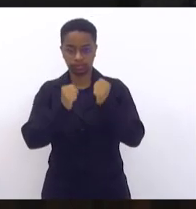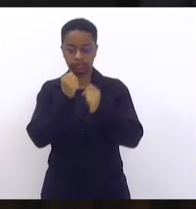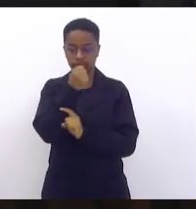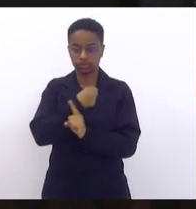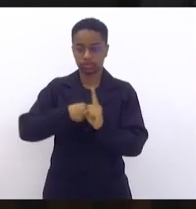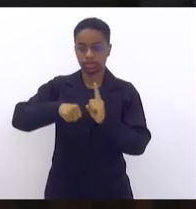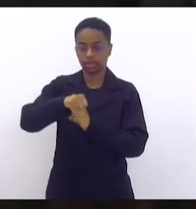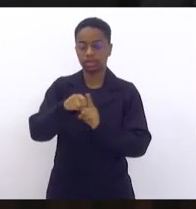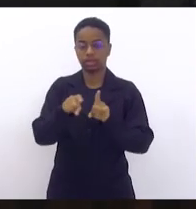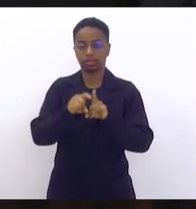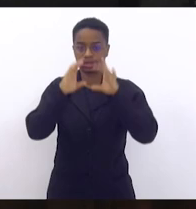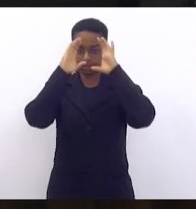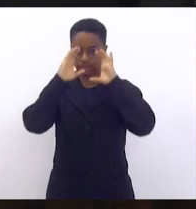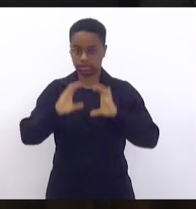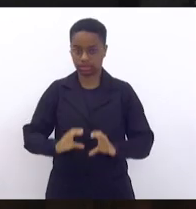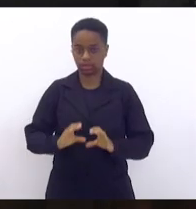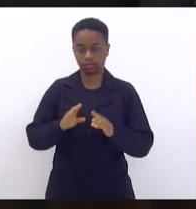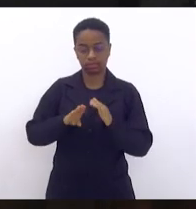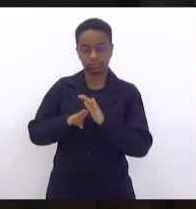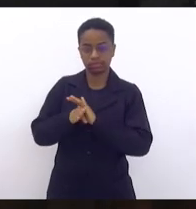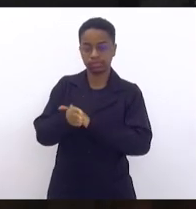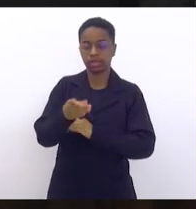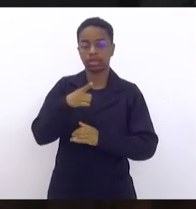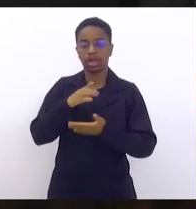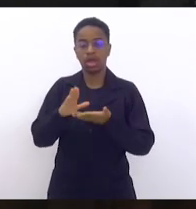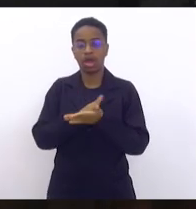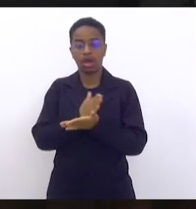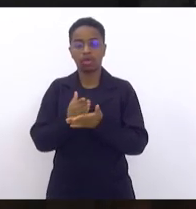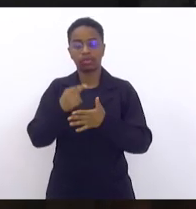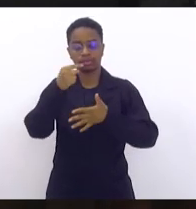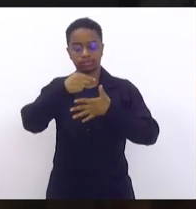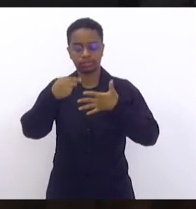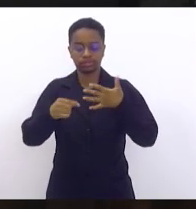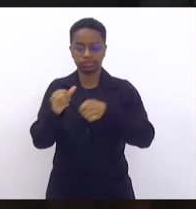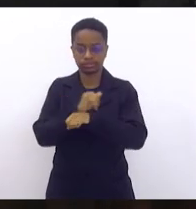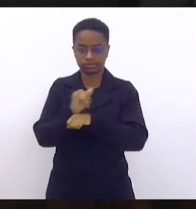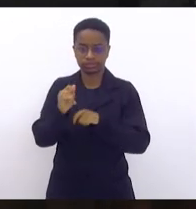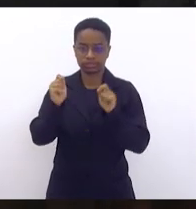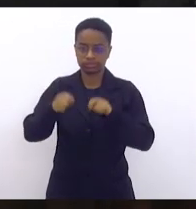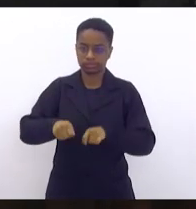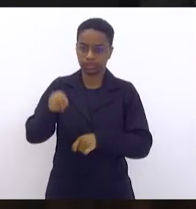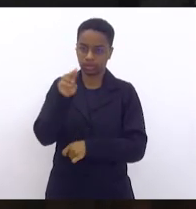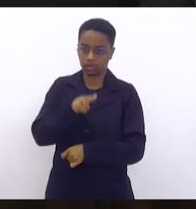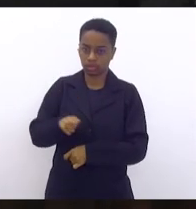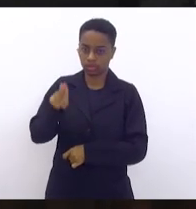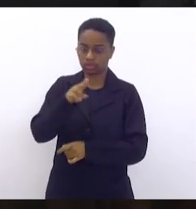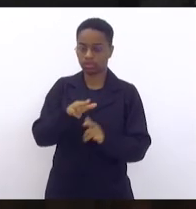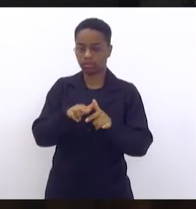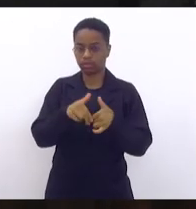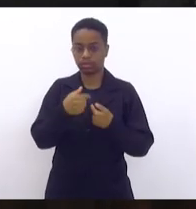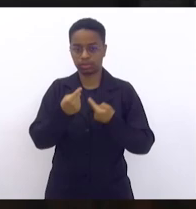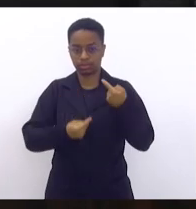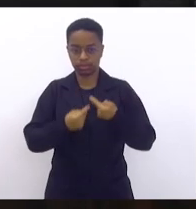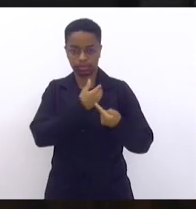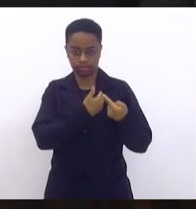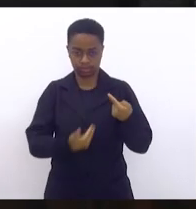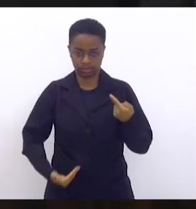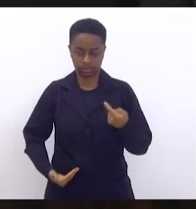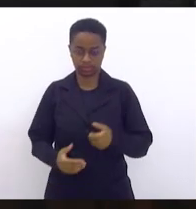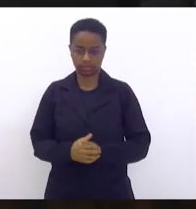comuns aqui estão alguns alternativas e soluções que podem ser exploradas por meio de políticas